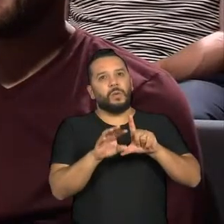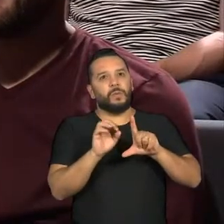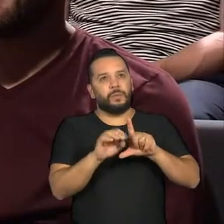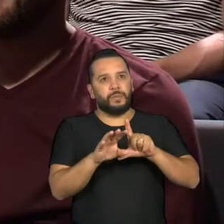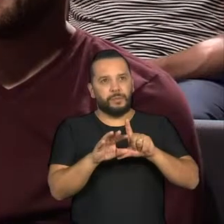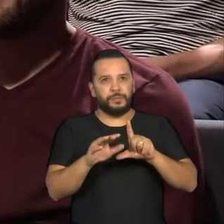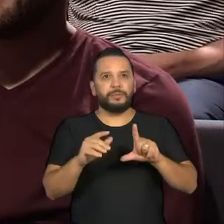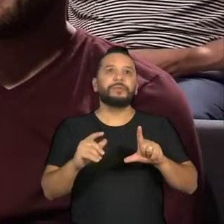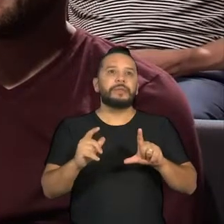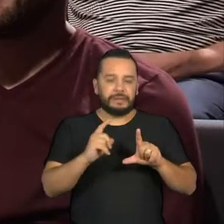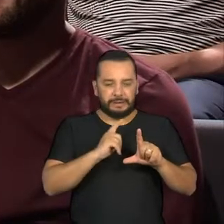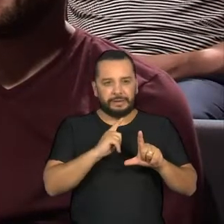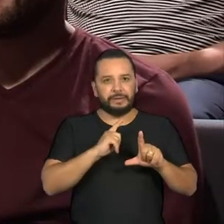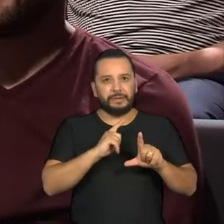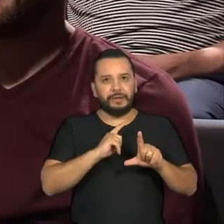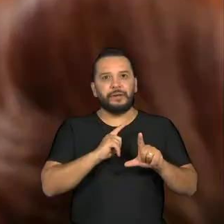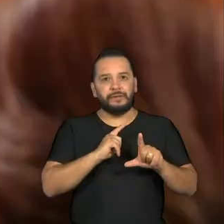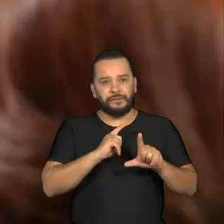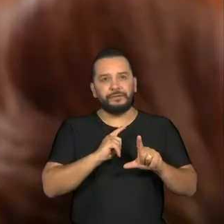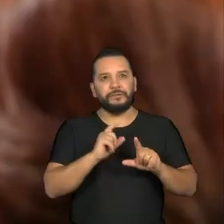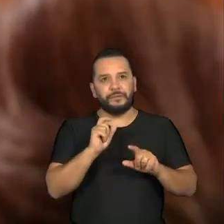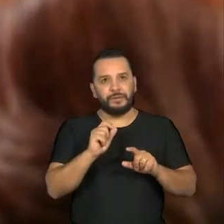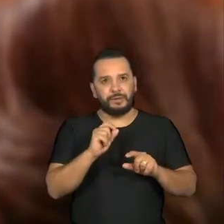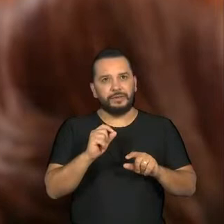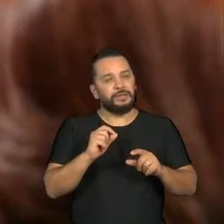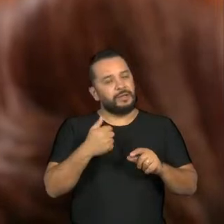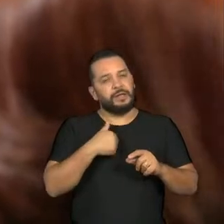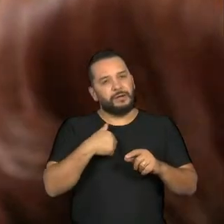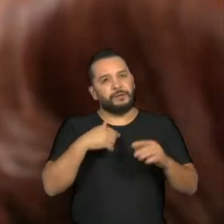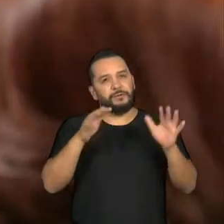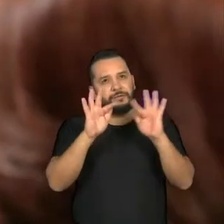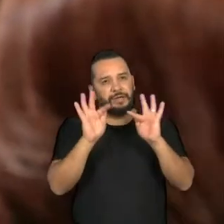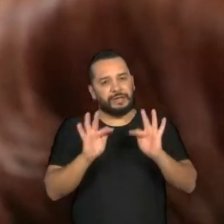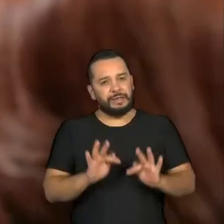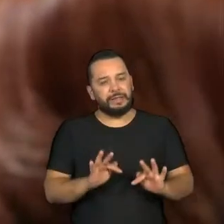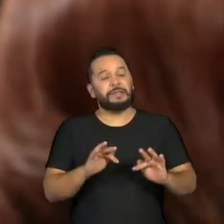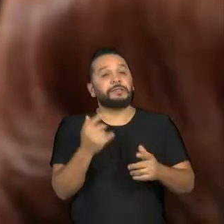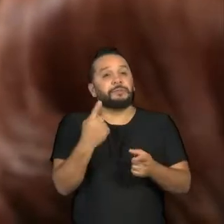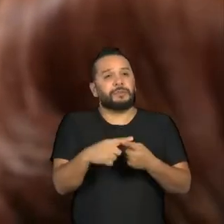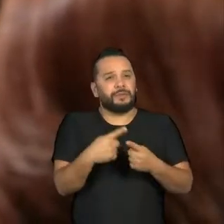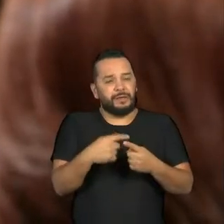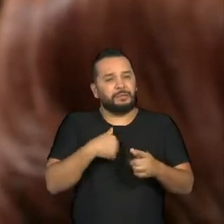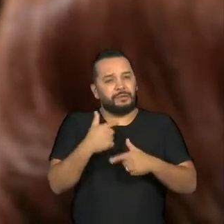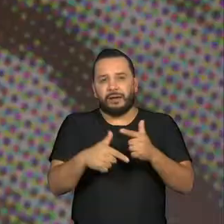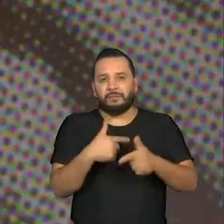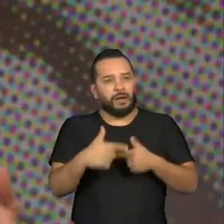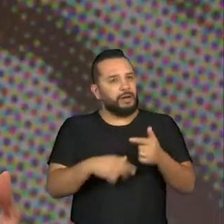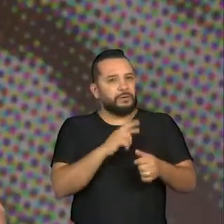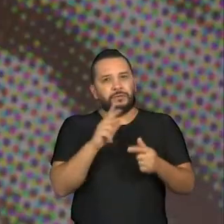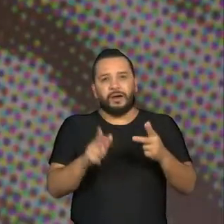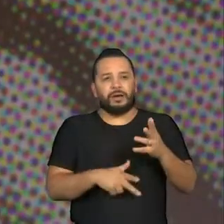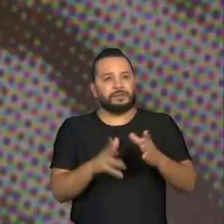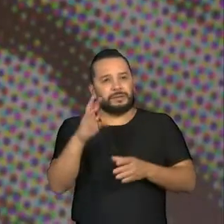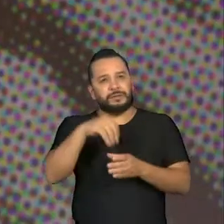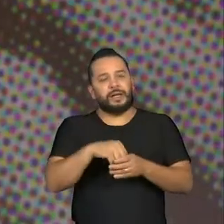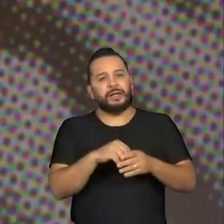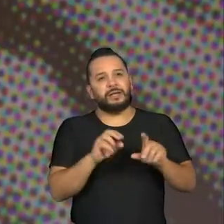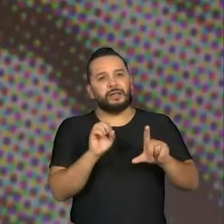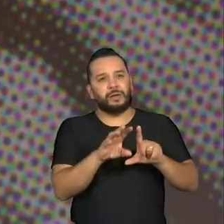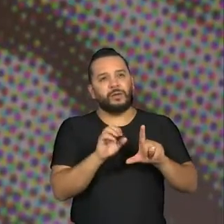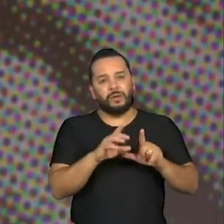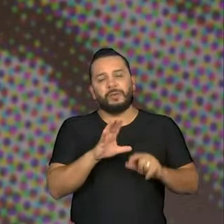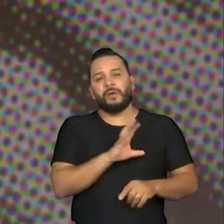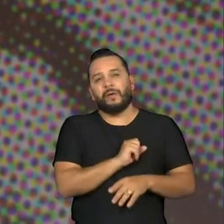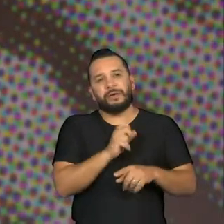fez uma trajetória muito feliz, que uma coisa meio foi levando a outra, né? E é legal pra caramba fazer